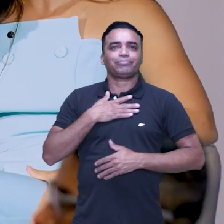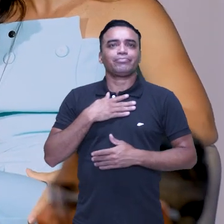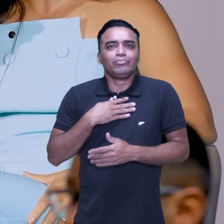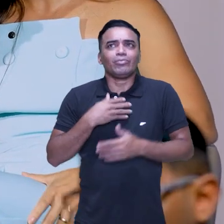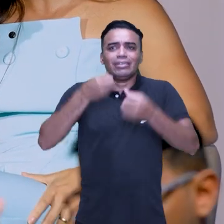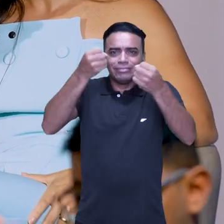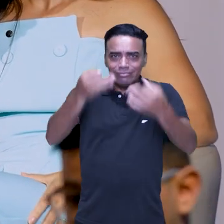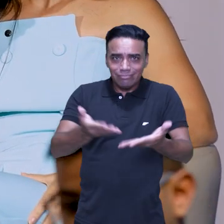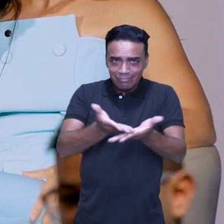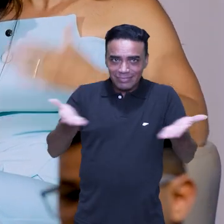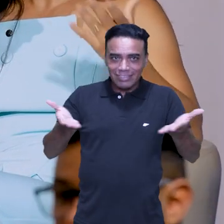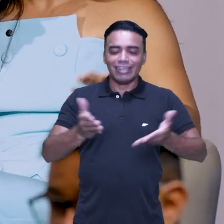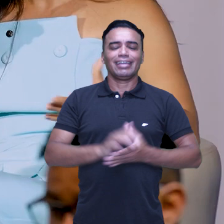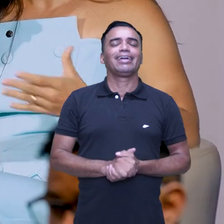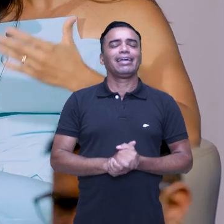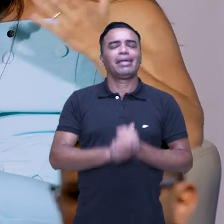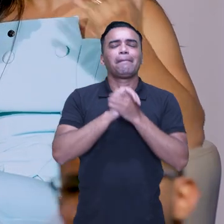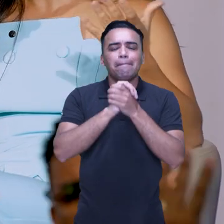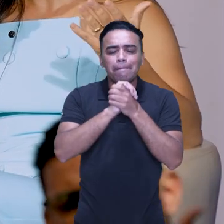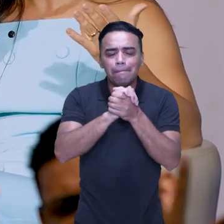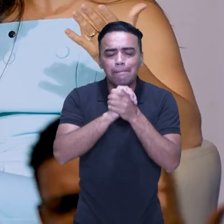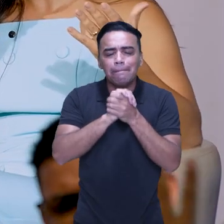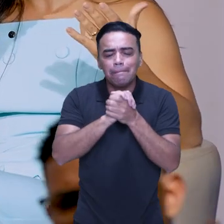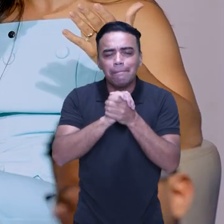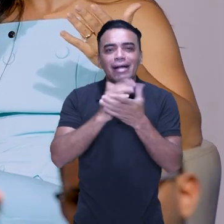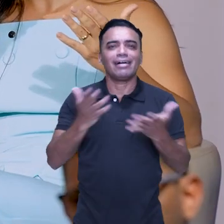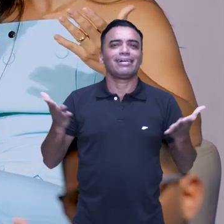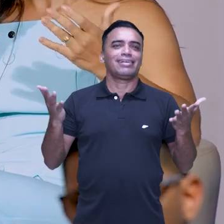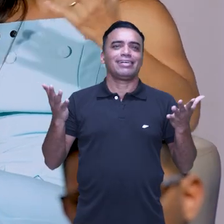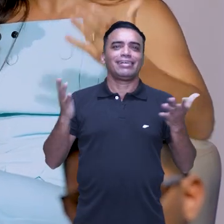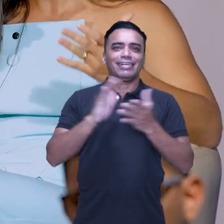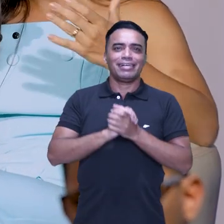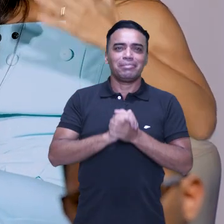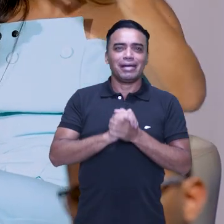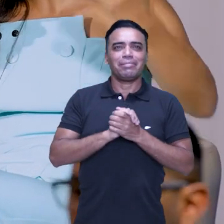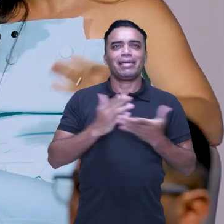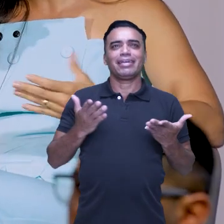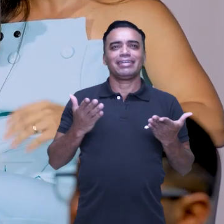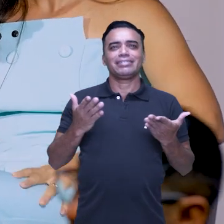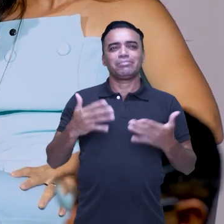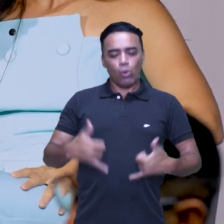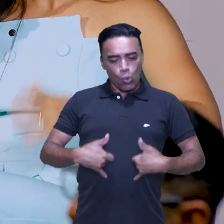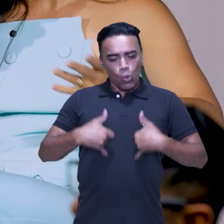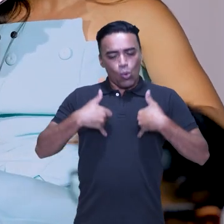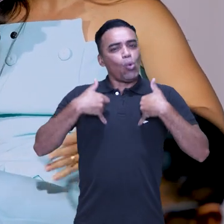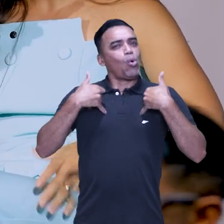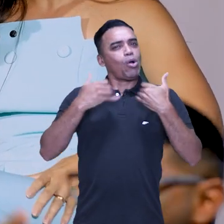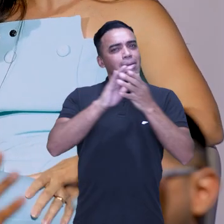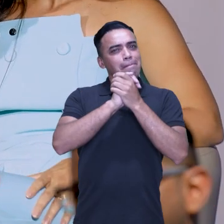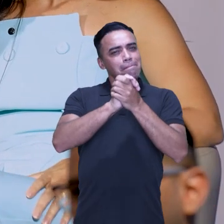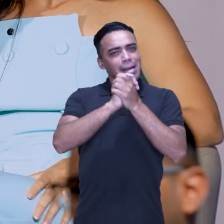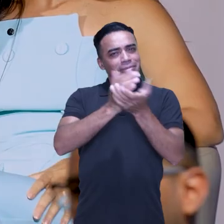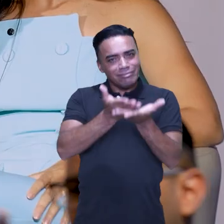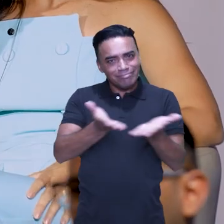falar para vocês, parabéns, deixar minhas sinceras, assim, meu orgulho,